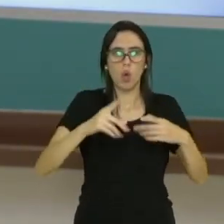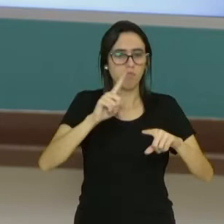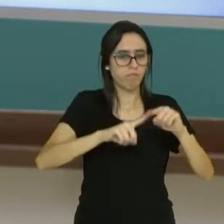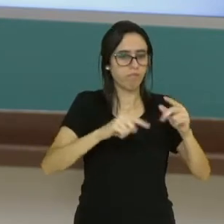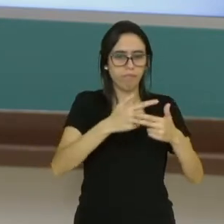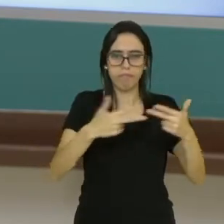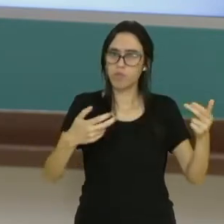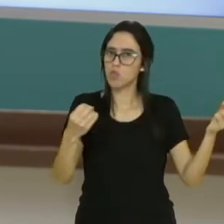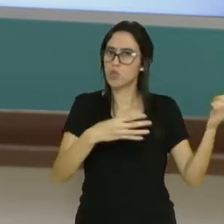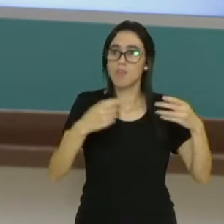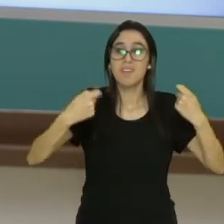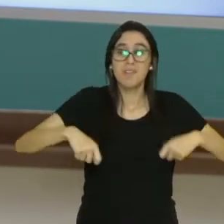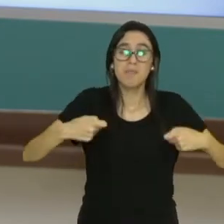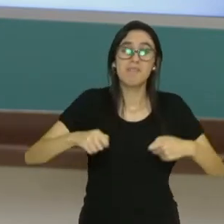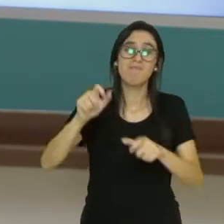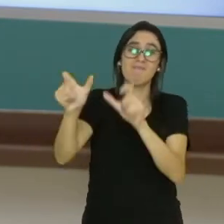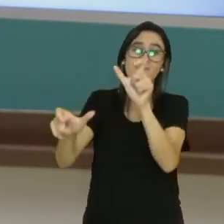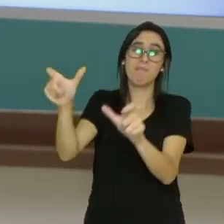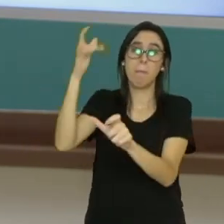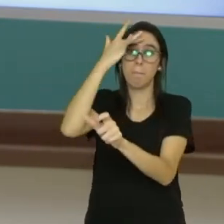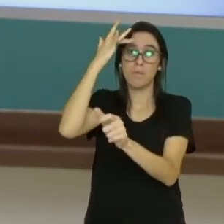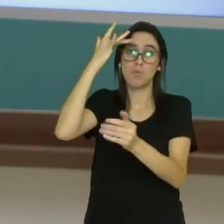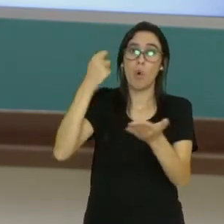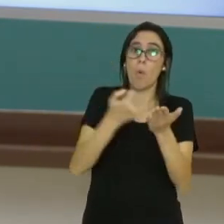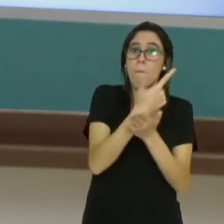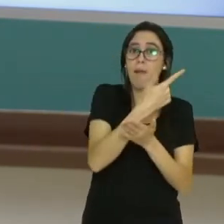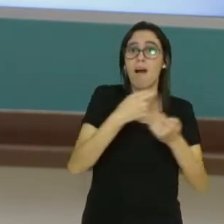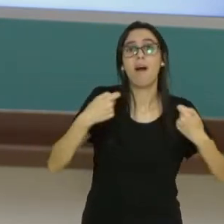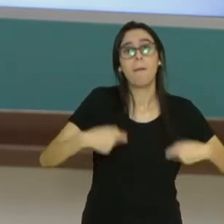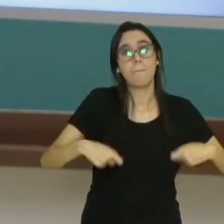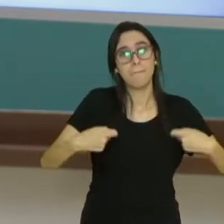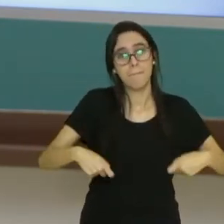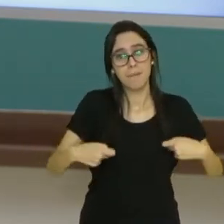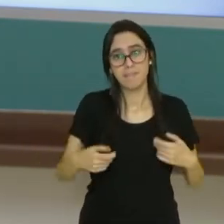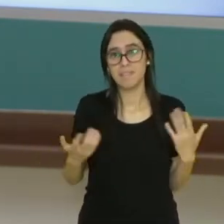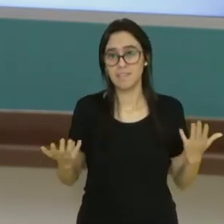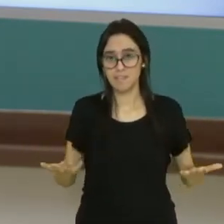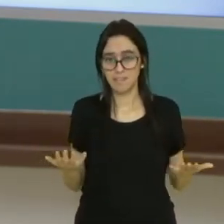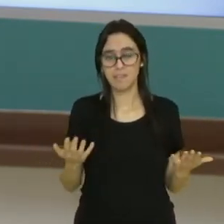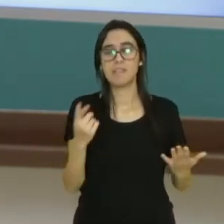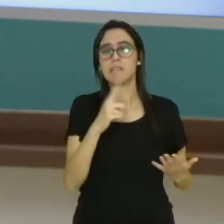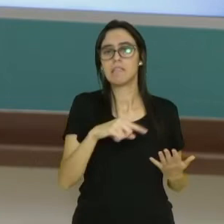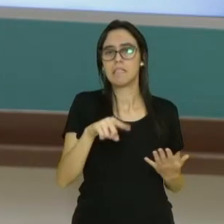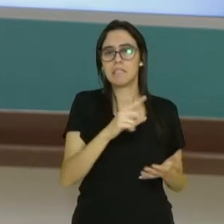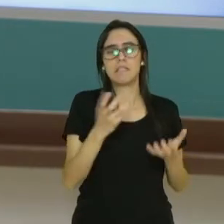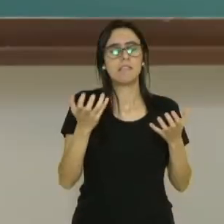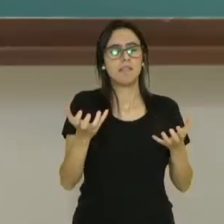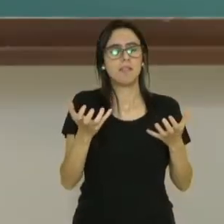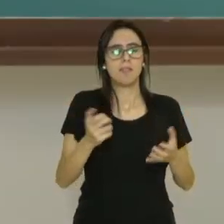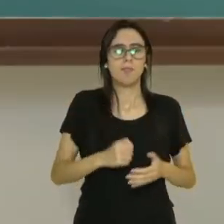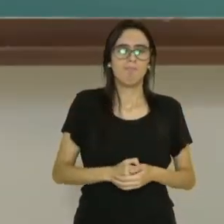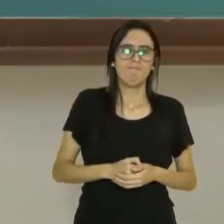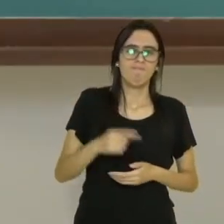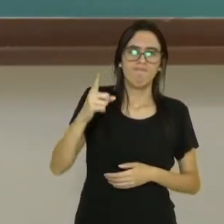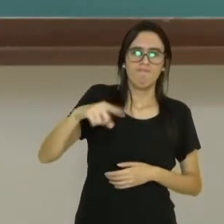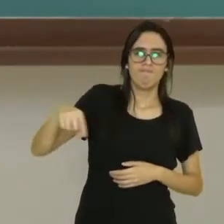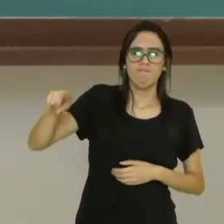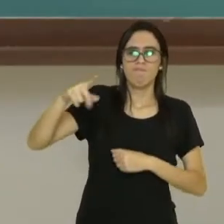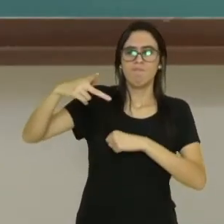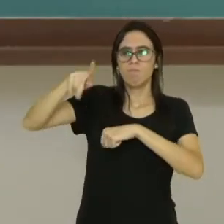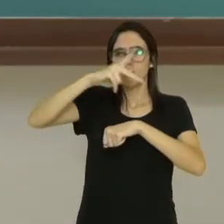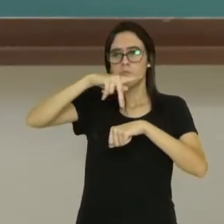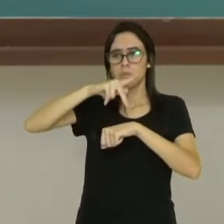você precisa de gente para comprar tudo isso. Eles queriam, de certa maneira, fazer com que essas nações,